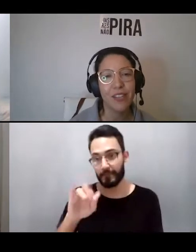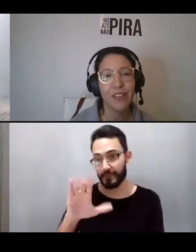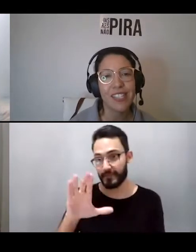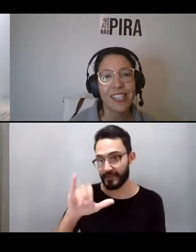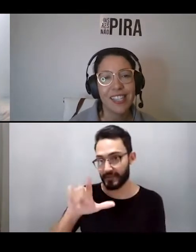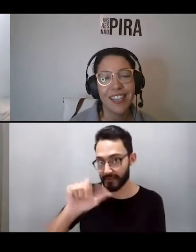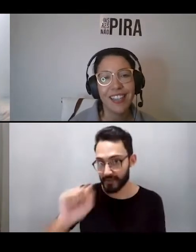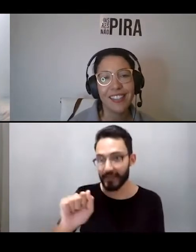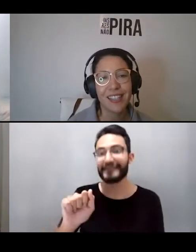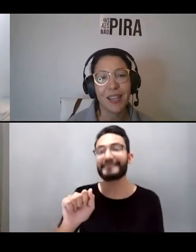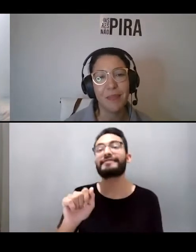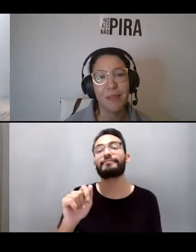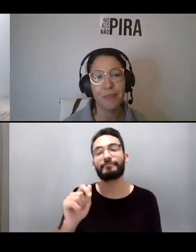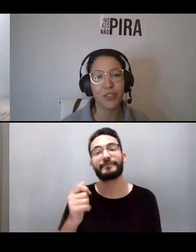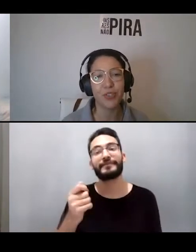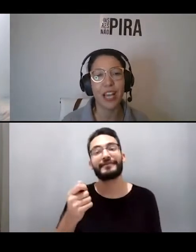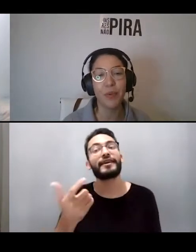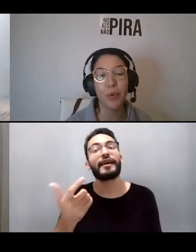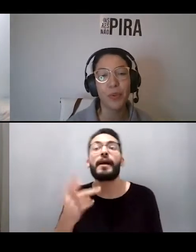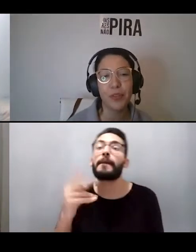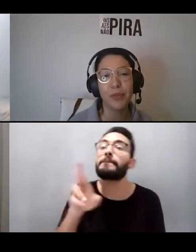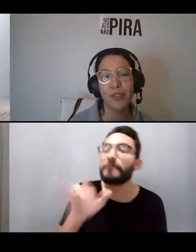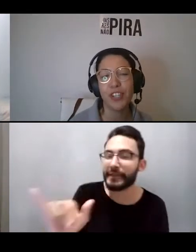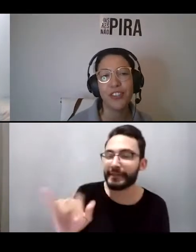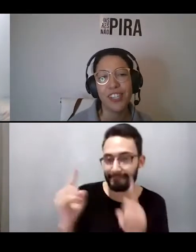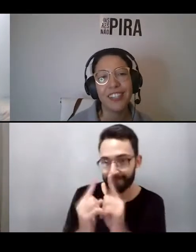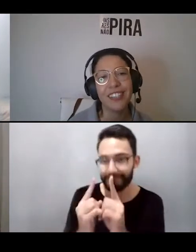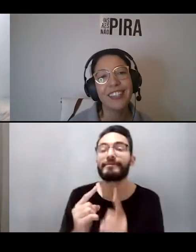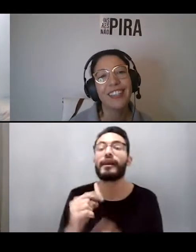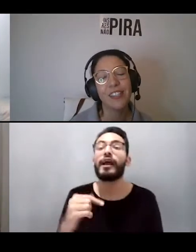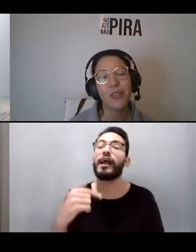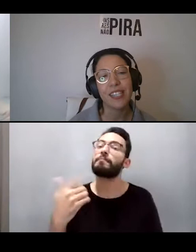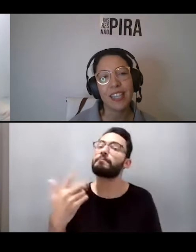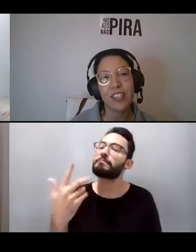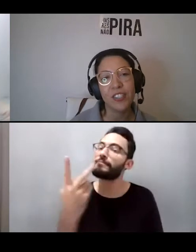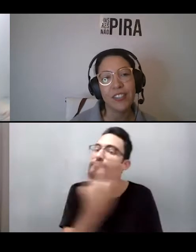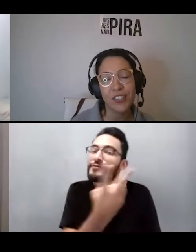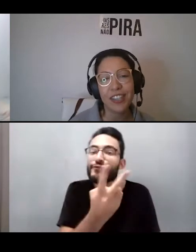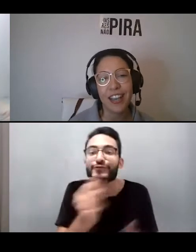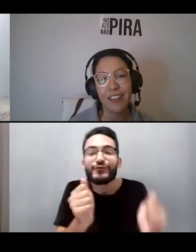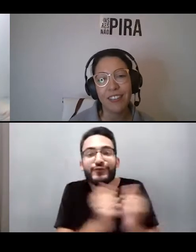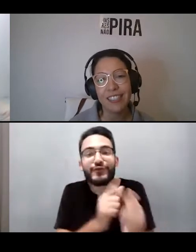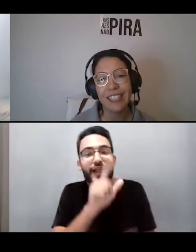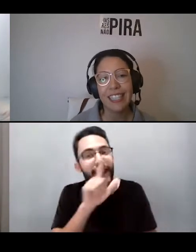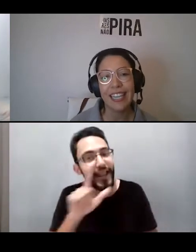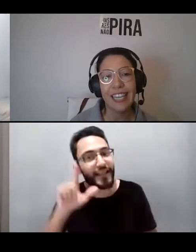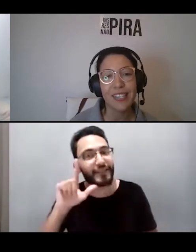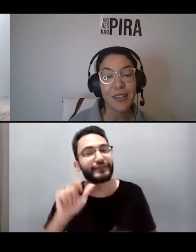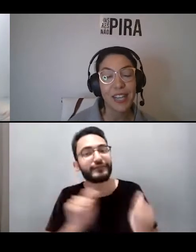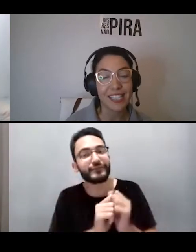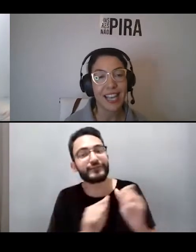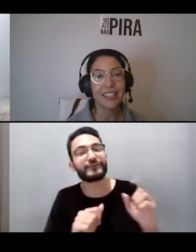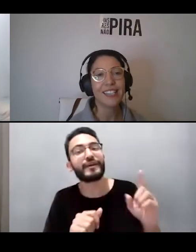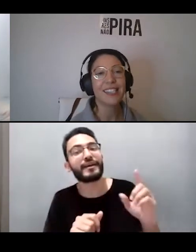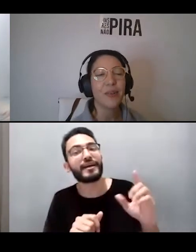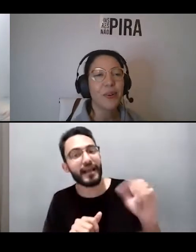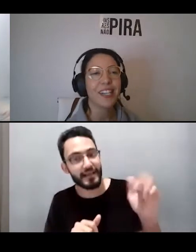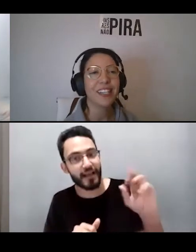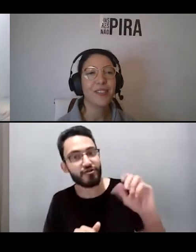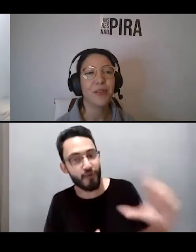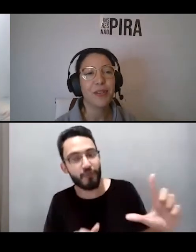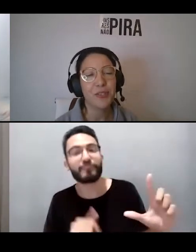duas maravilhosas aí, elas têm me ajudado muito no meu dia a dia. Sou estrategista digital, sou